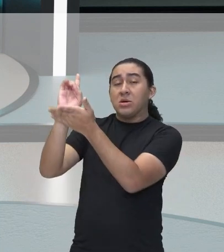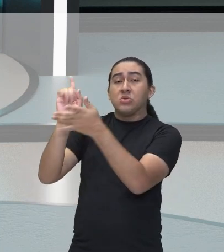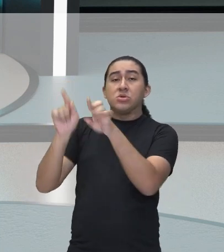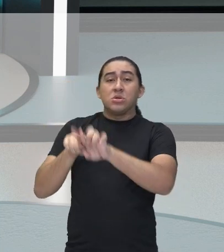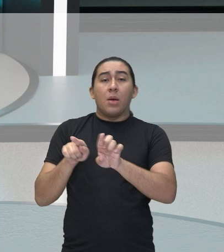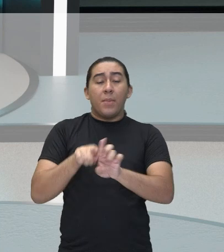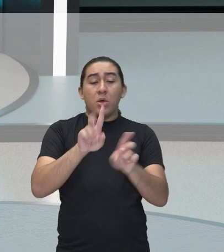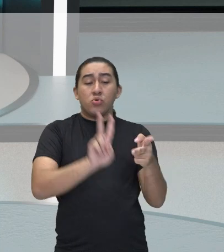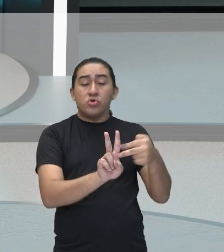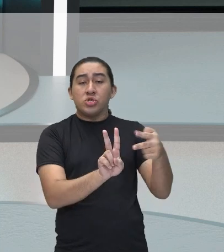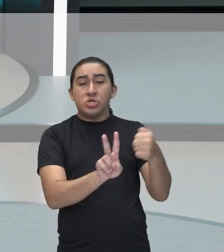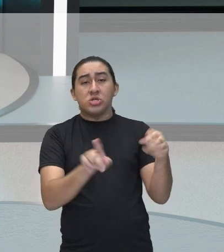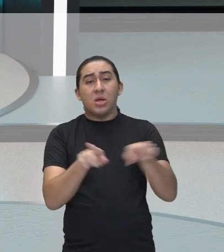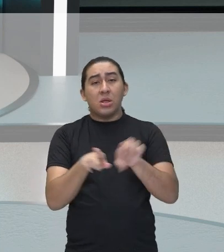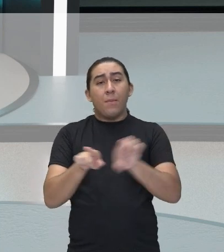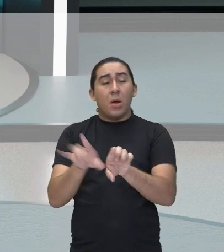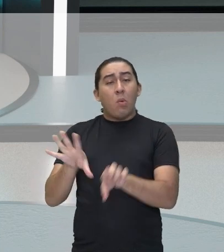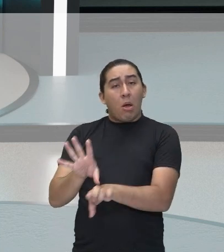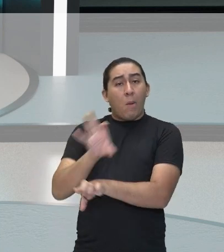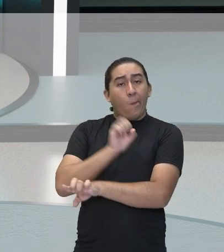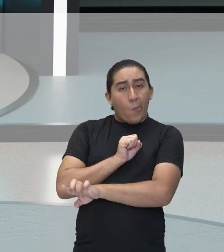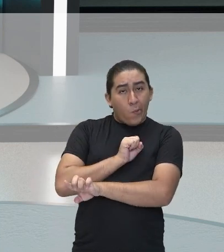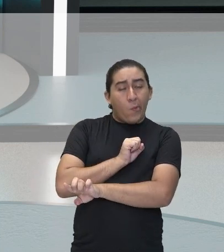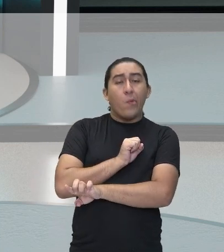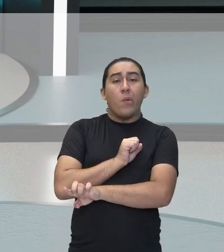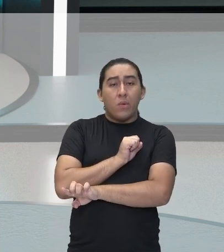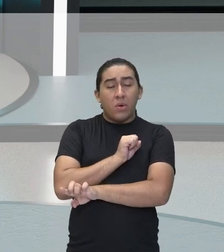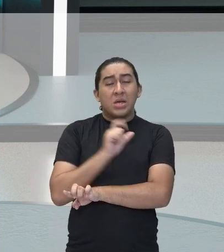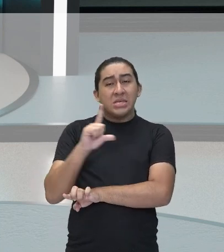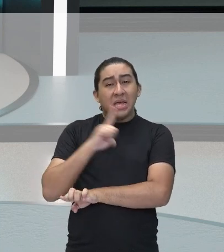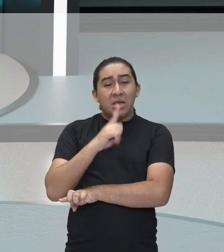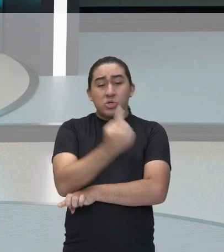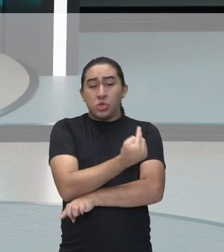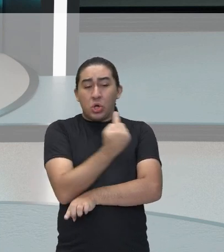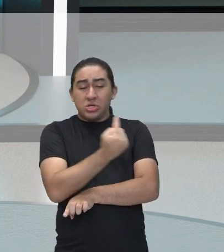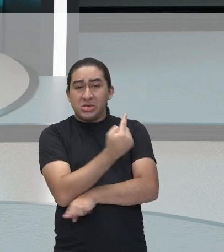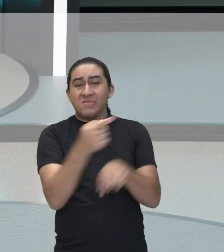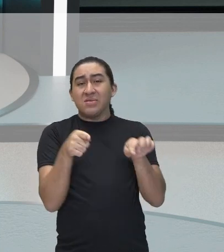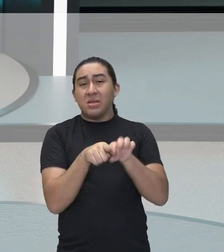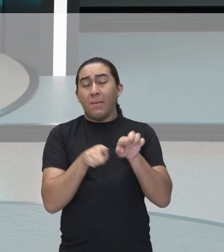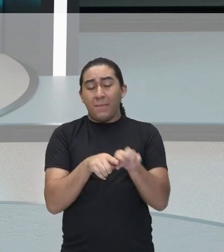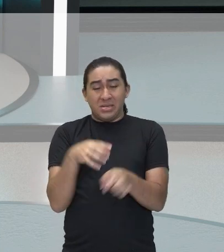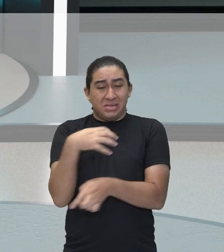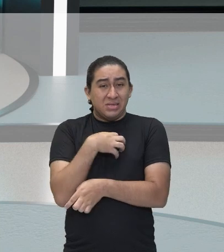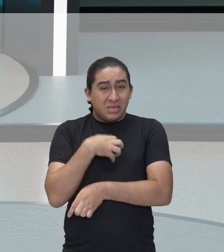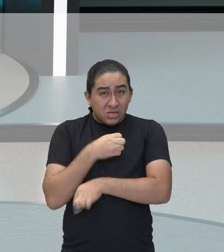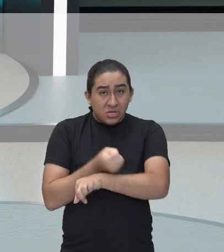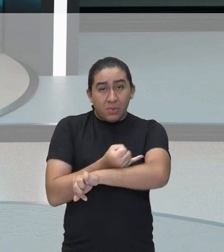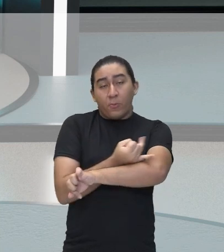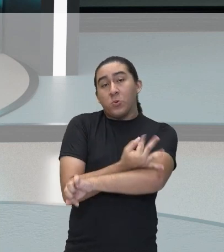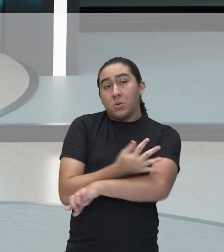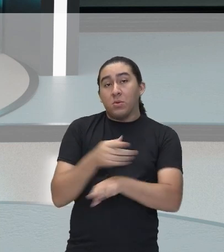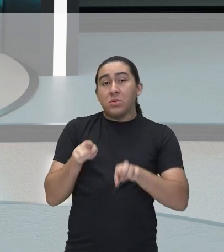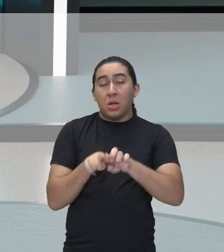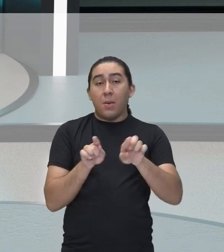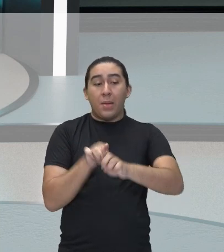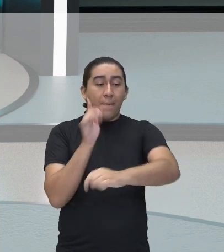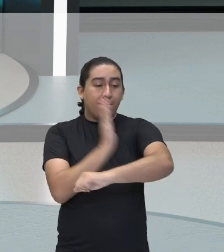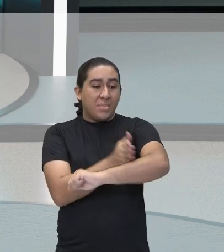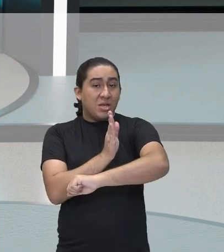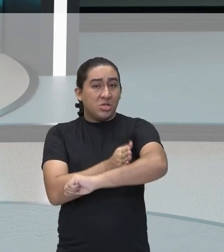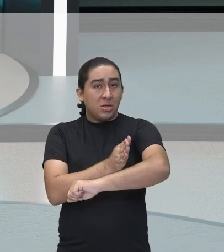do indígena, o amor não correspondido, a solidão e o medievalismo. Ele já